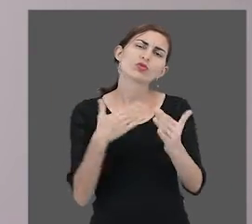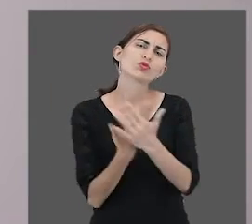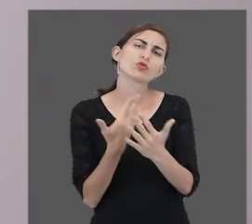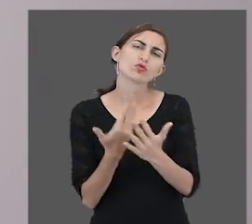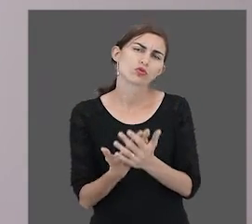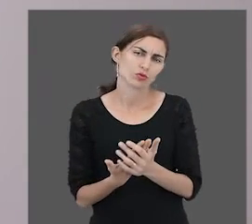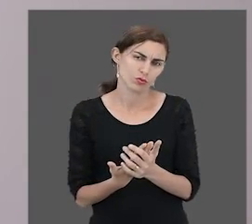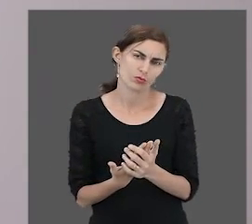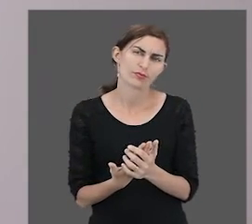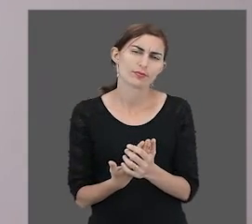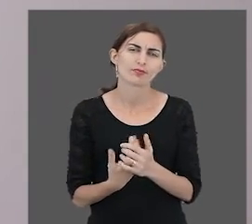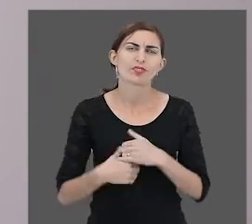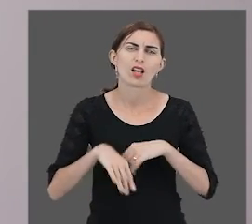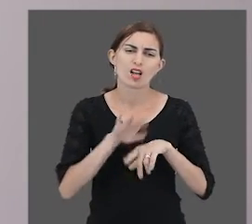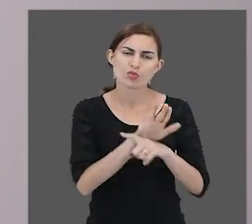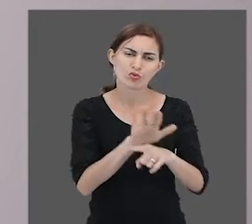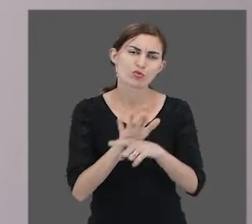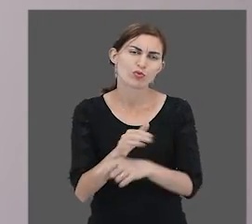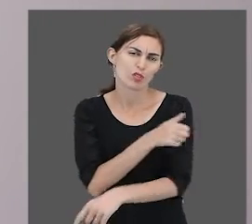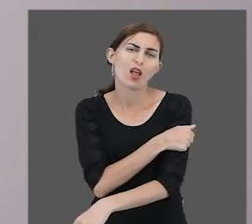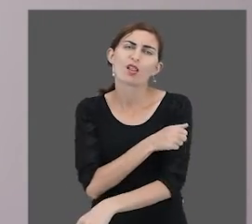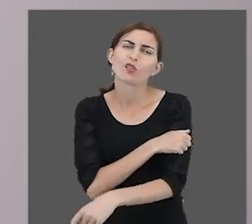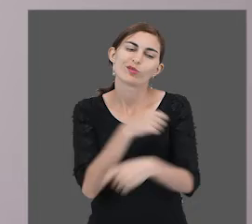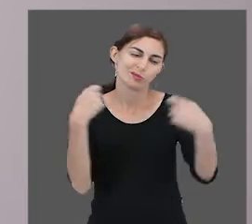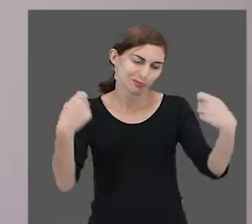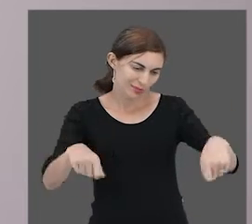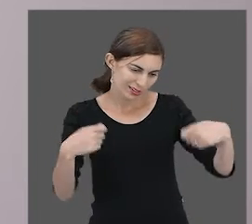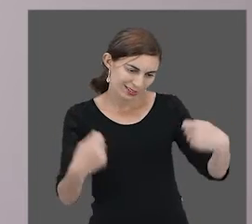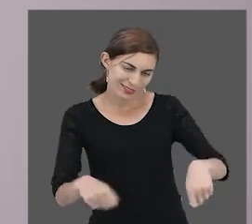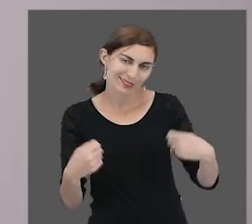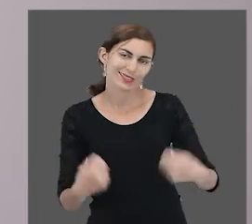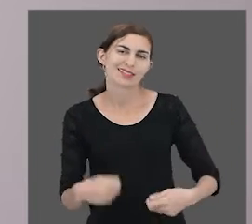programa que se destina a atender estudantes que necessitam